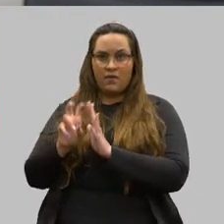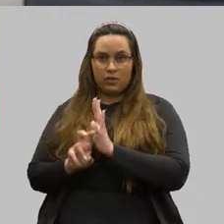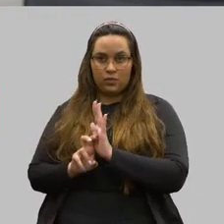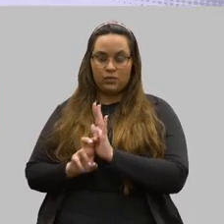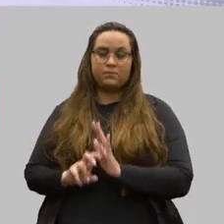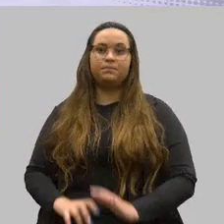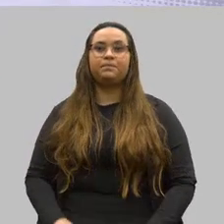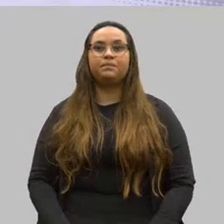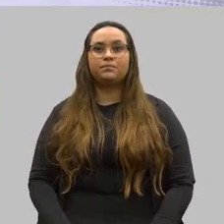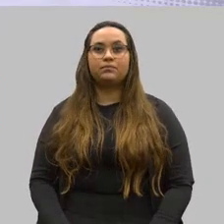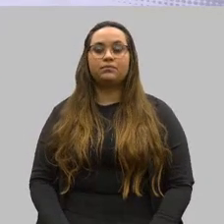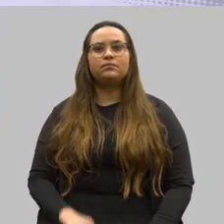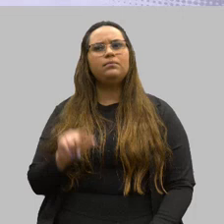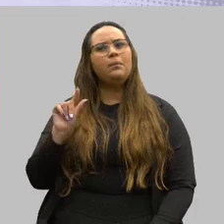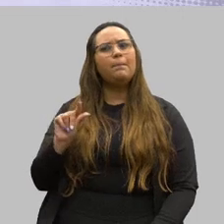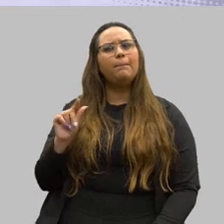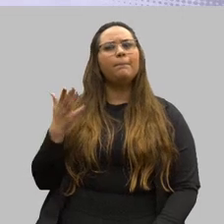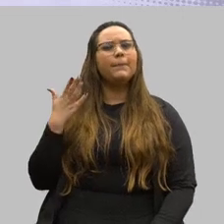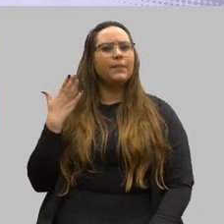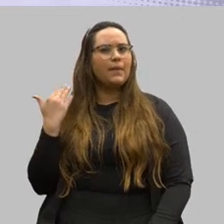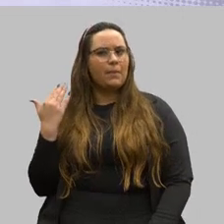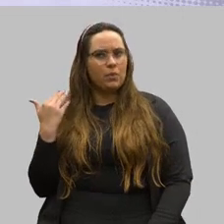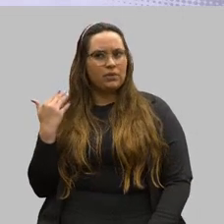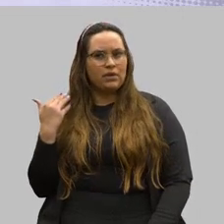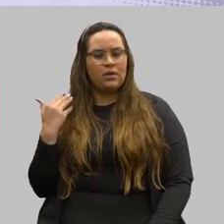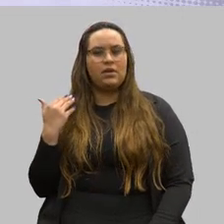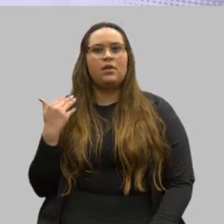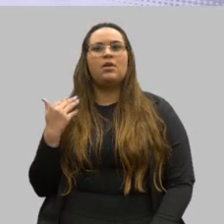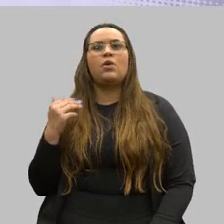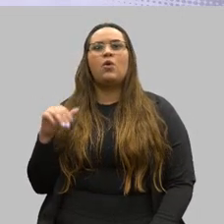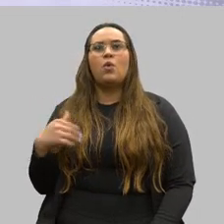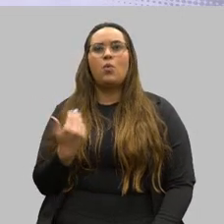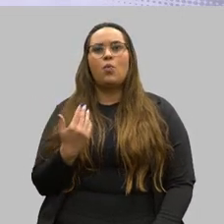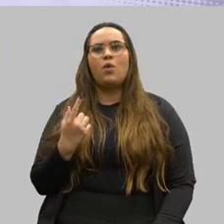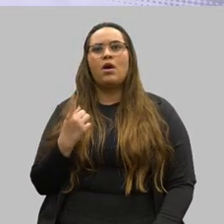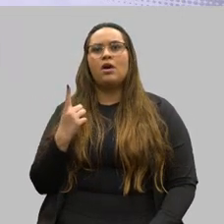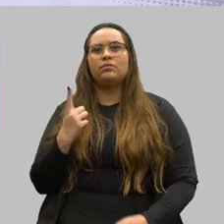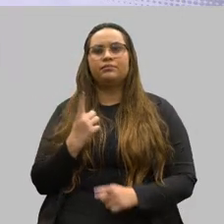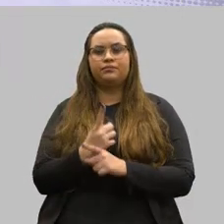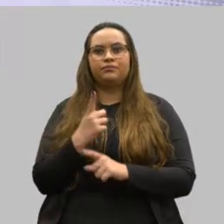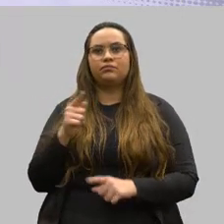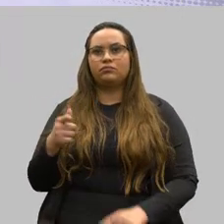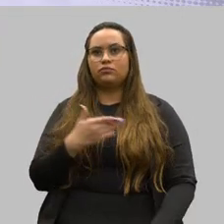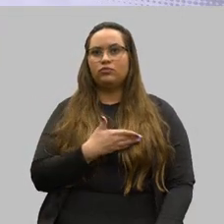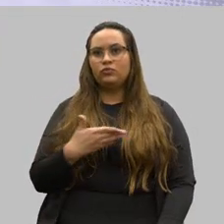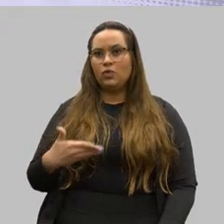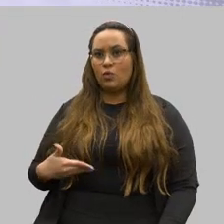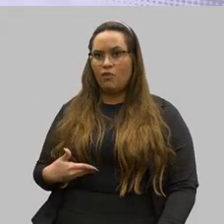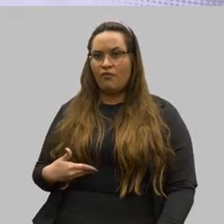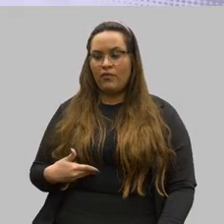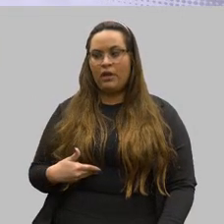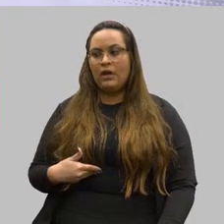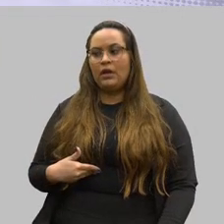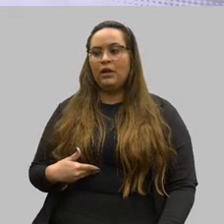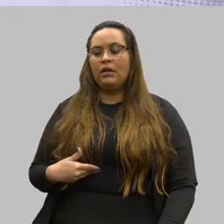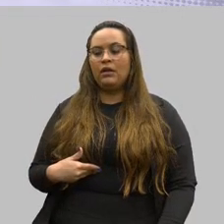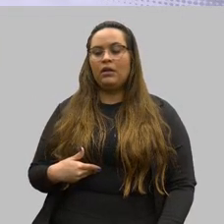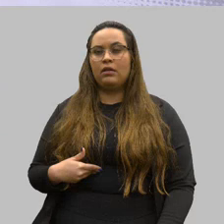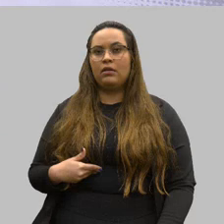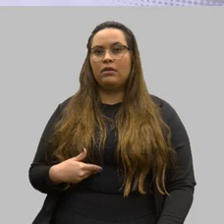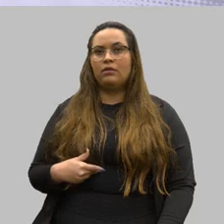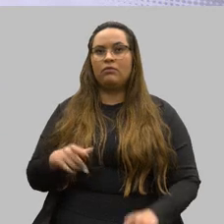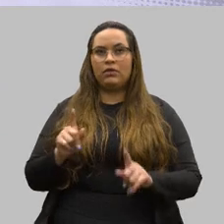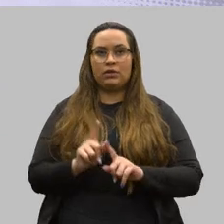e agora recentemente quando o problema foi detectado pelo pelo governo do estado e e ganhado a a a